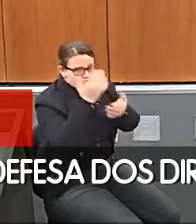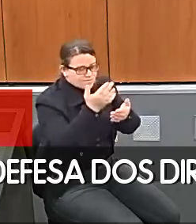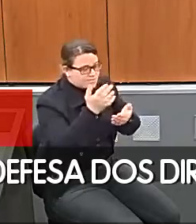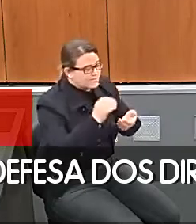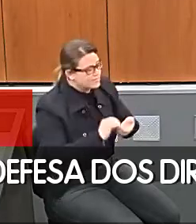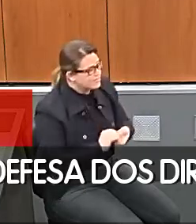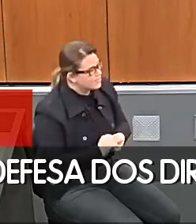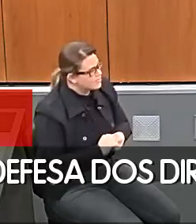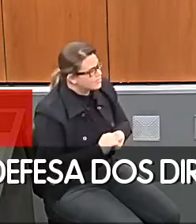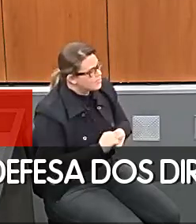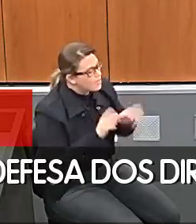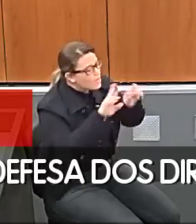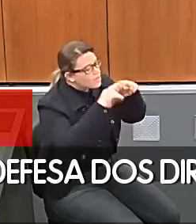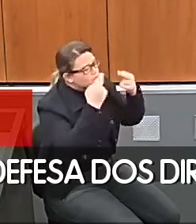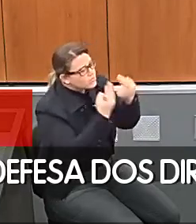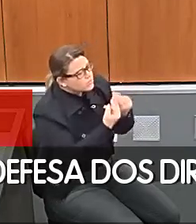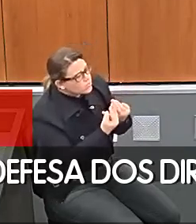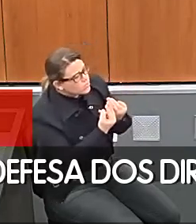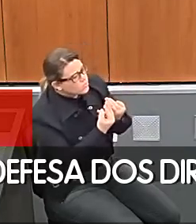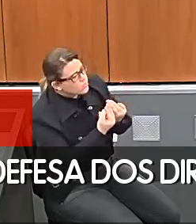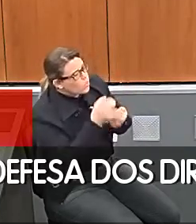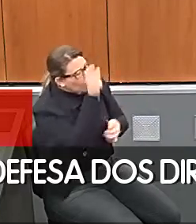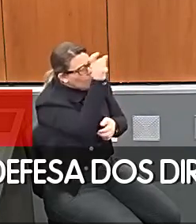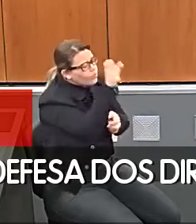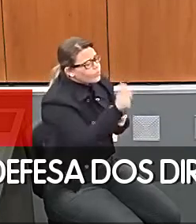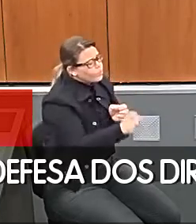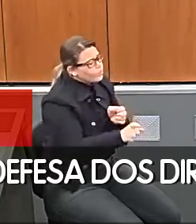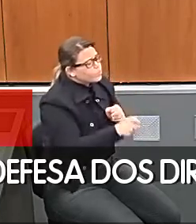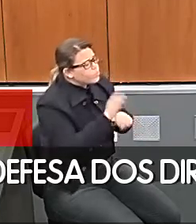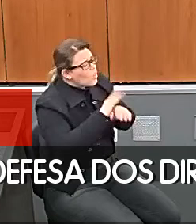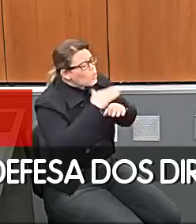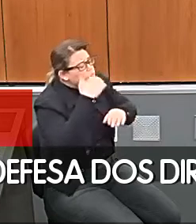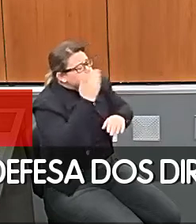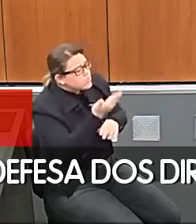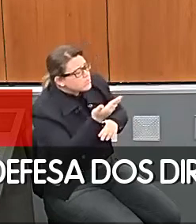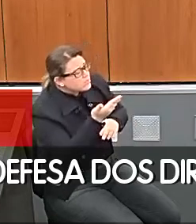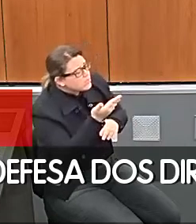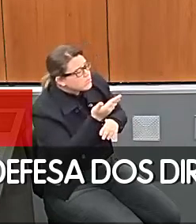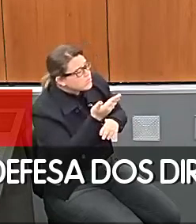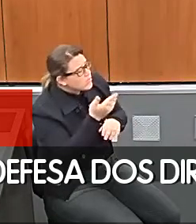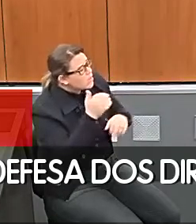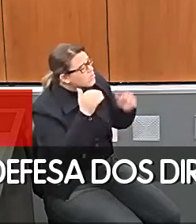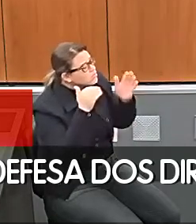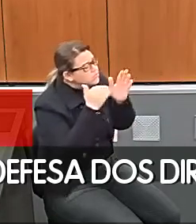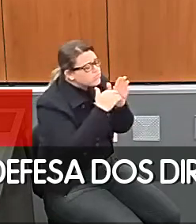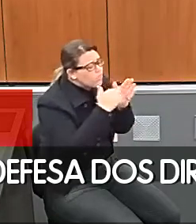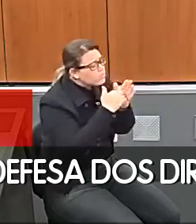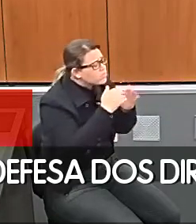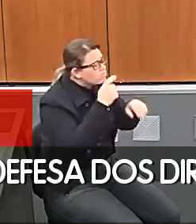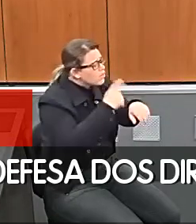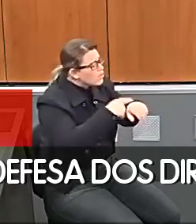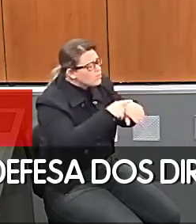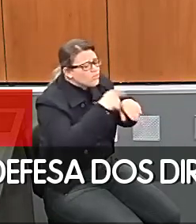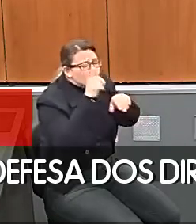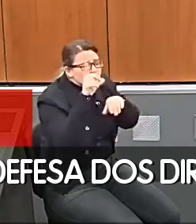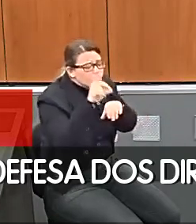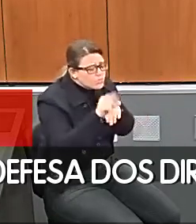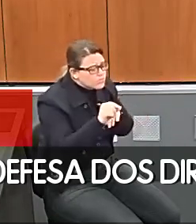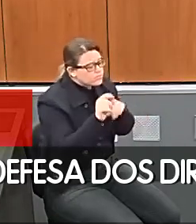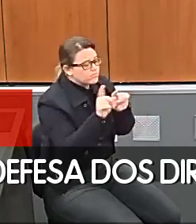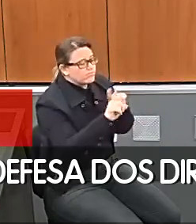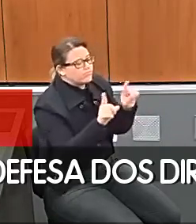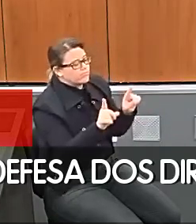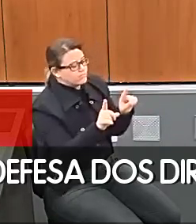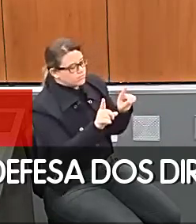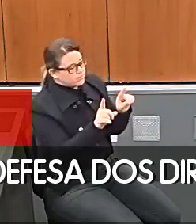Quando uma pessoa fala, a senhora falou, não significa que está esgotado a fala da senhora ou das senhoras, ou